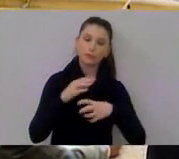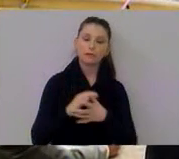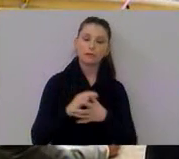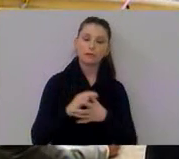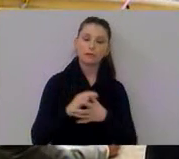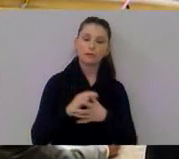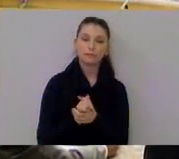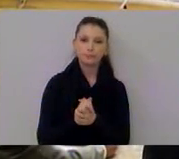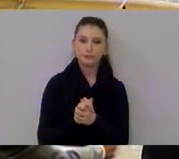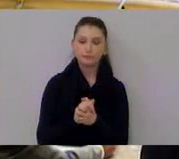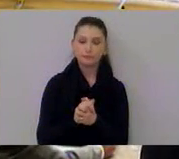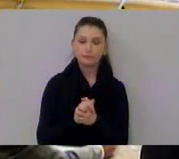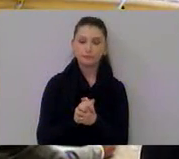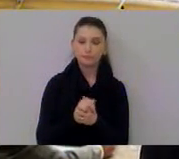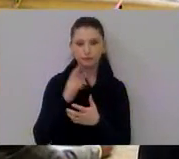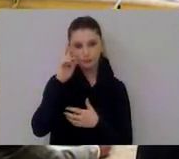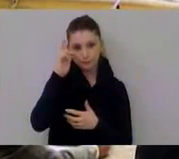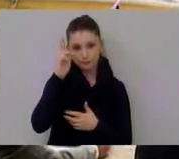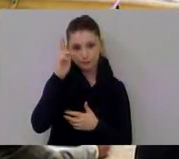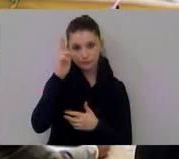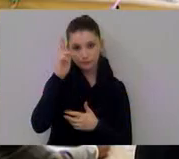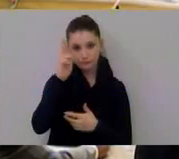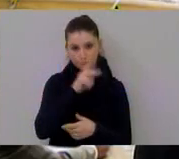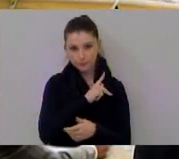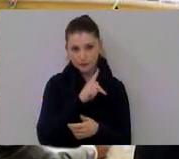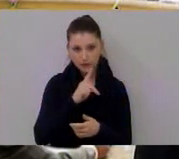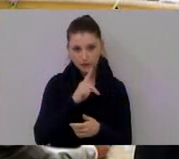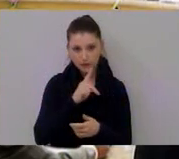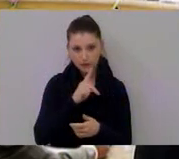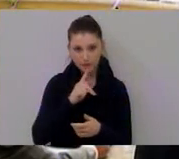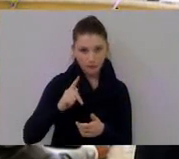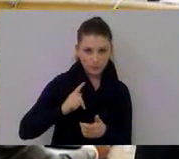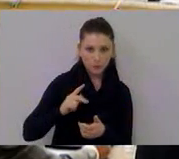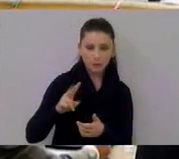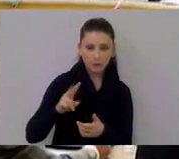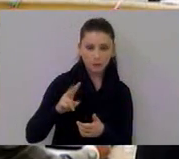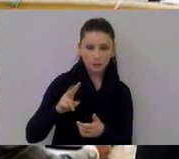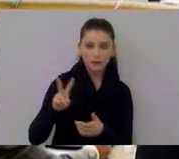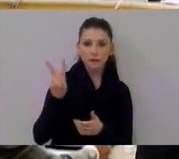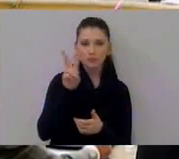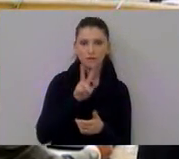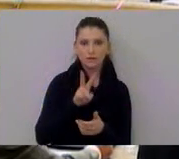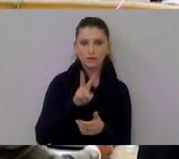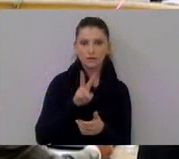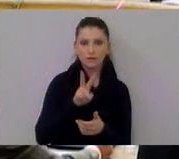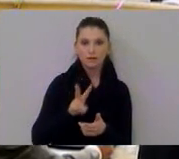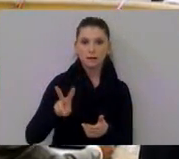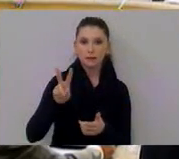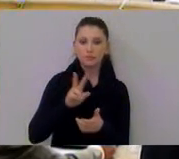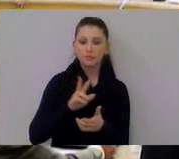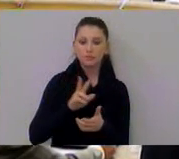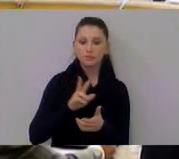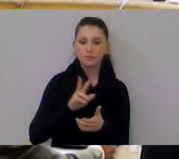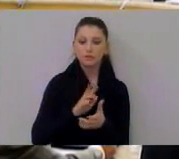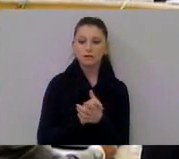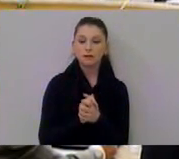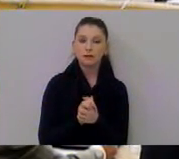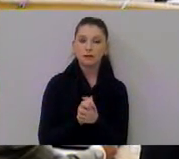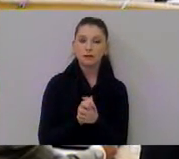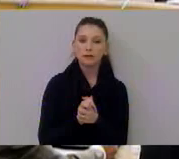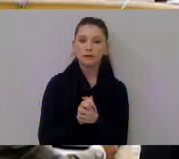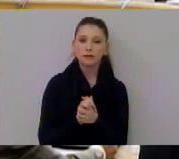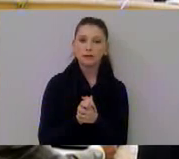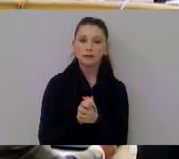Senhor presidente, senhores vereadores, eu só me dirigi a essa